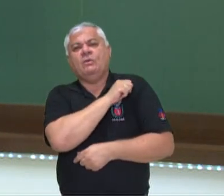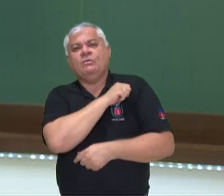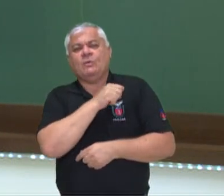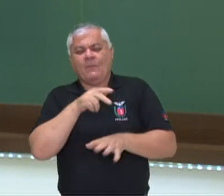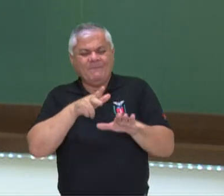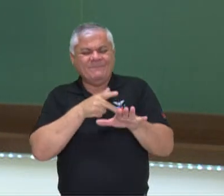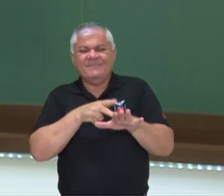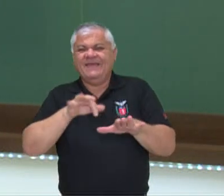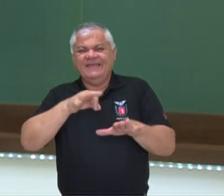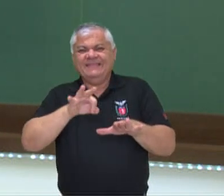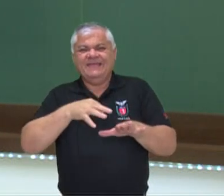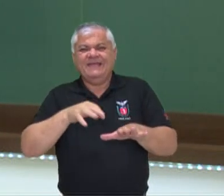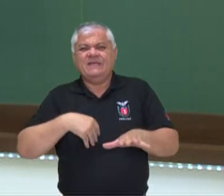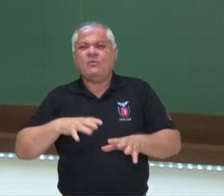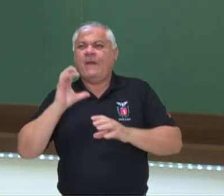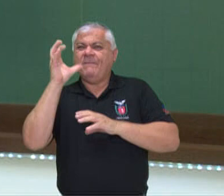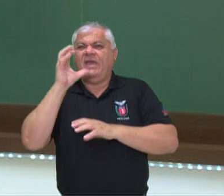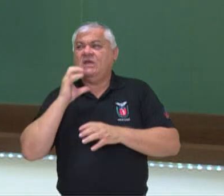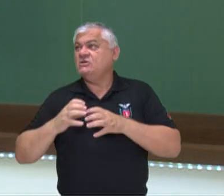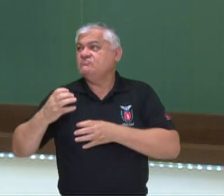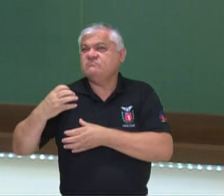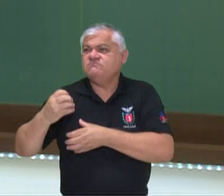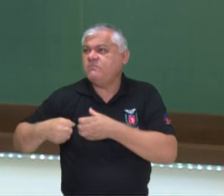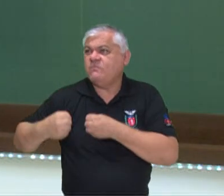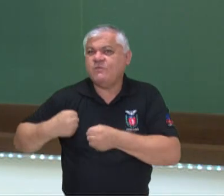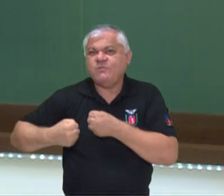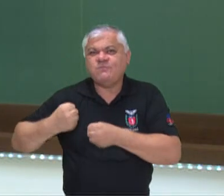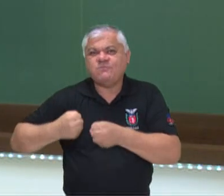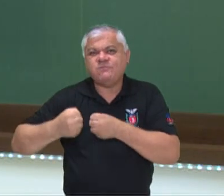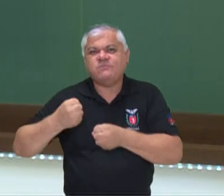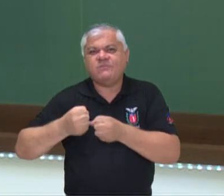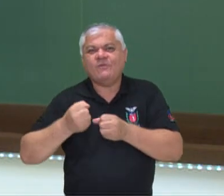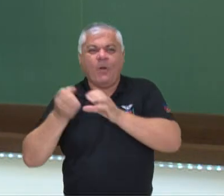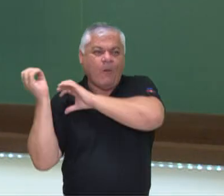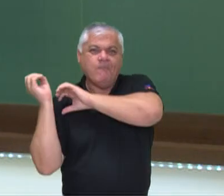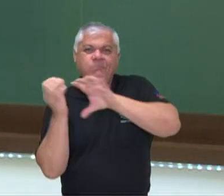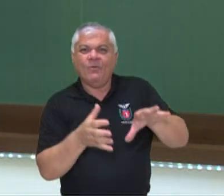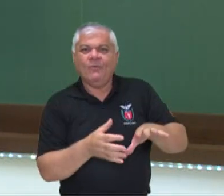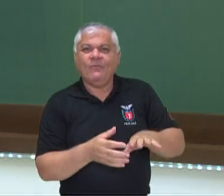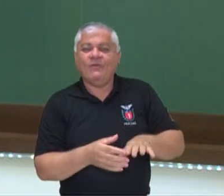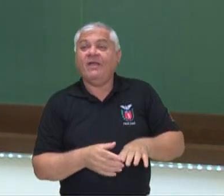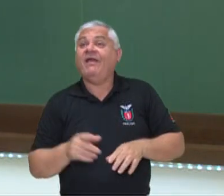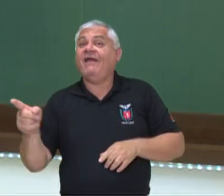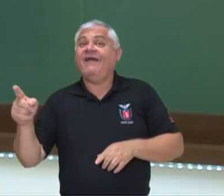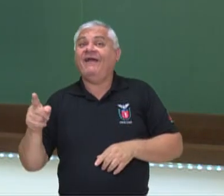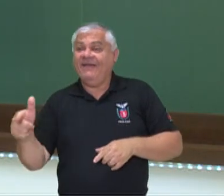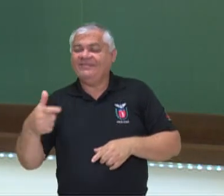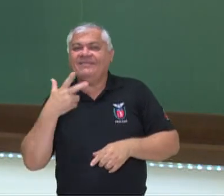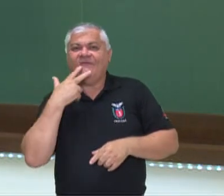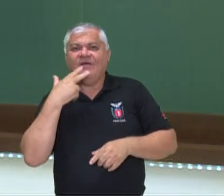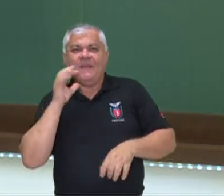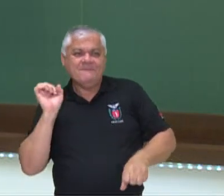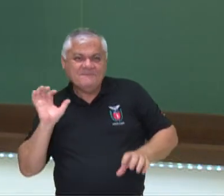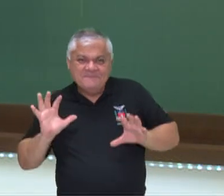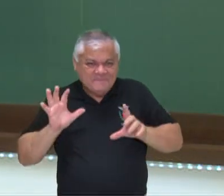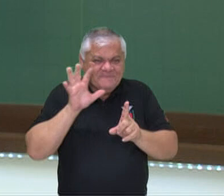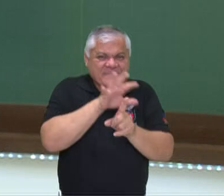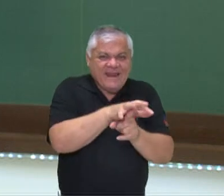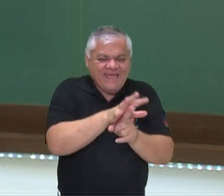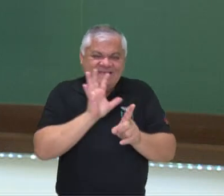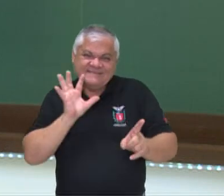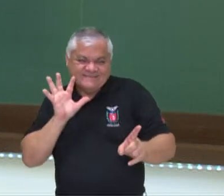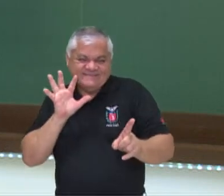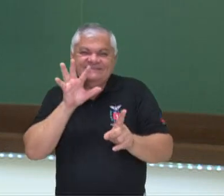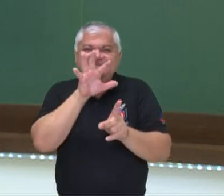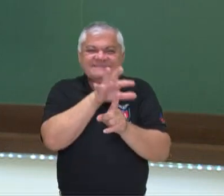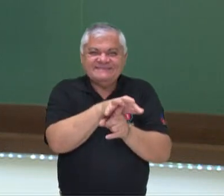ele pegou a bola com as mãos e saiu correndo em direção à meta adversária. Os adversários fizeram o quê? Tentaram parar ele, agarrando ele